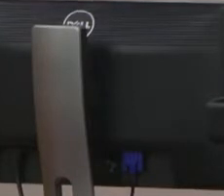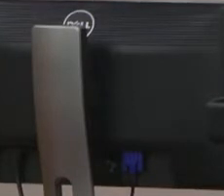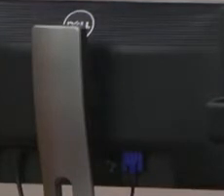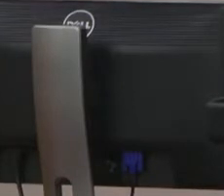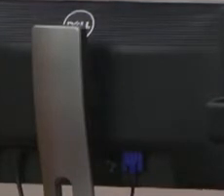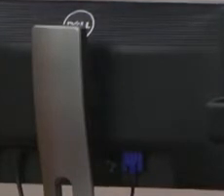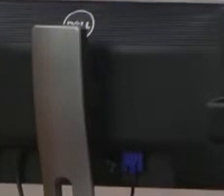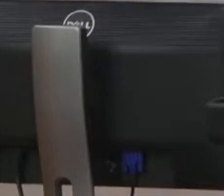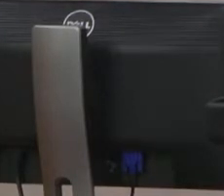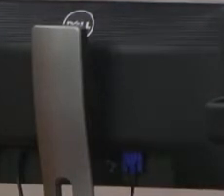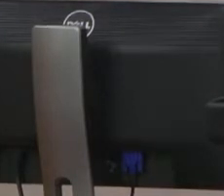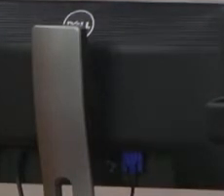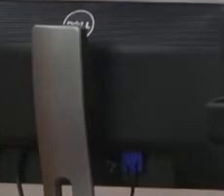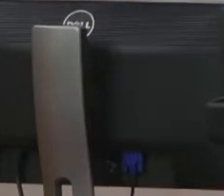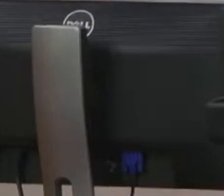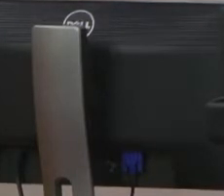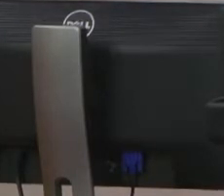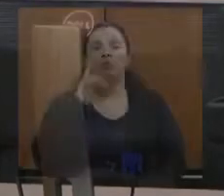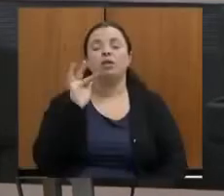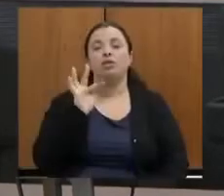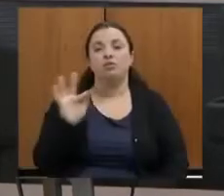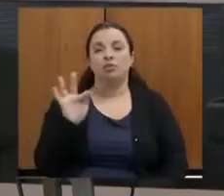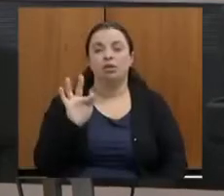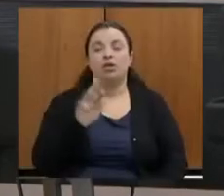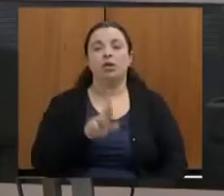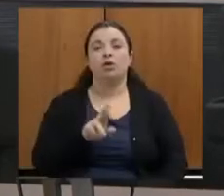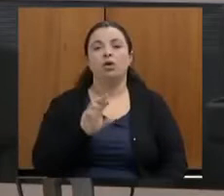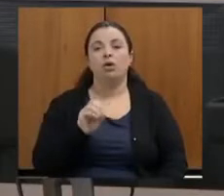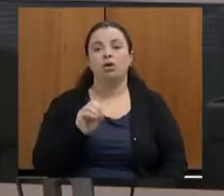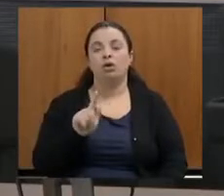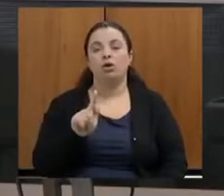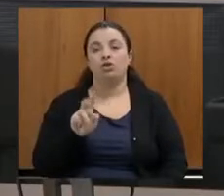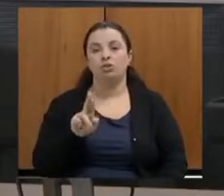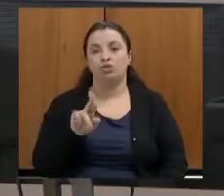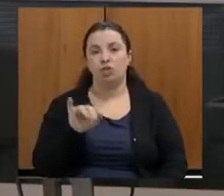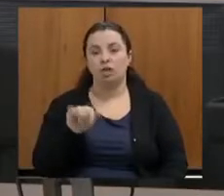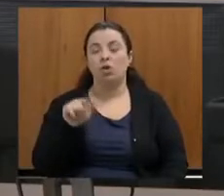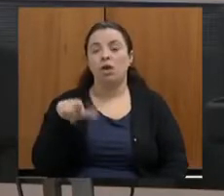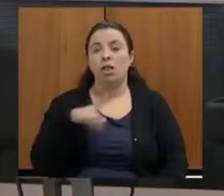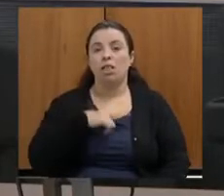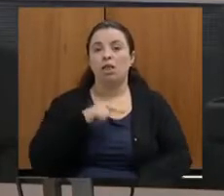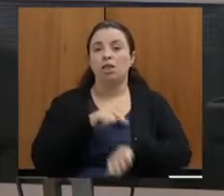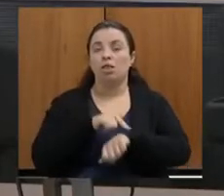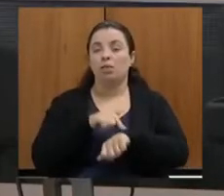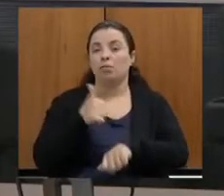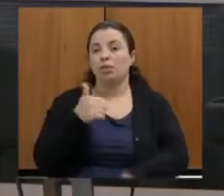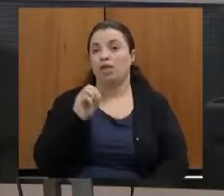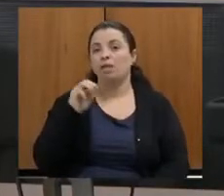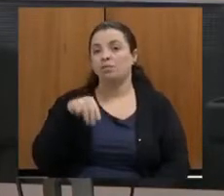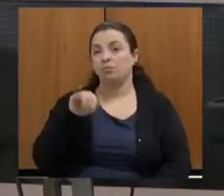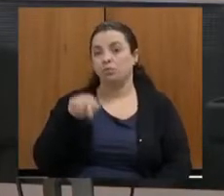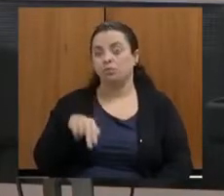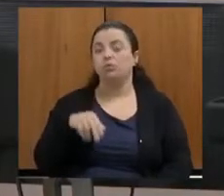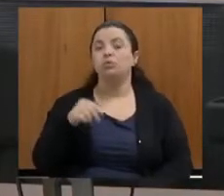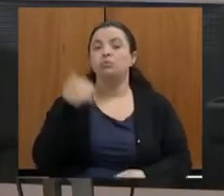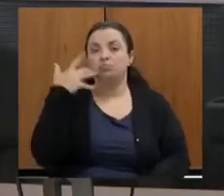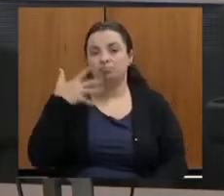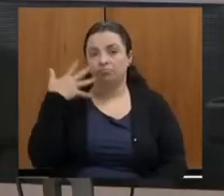da barragem de Fundão da câmara dos deputados que disporá de dez minutos para suas apresentações